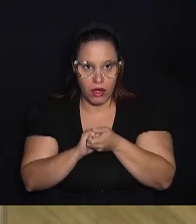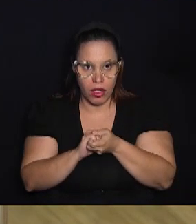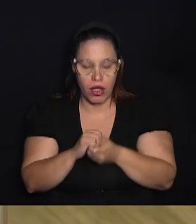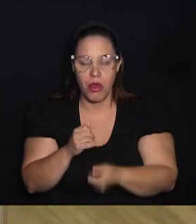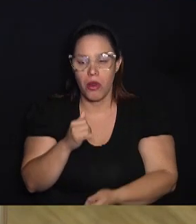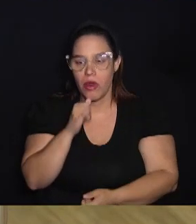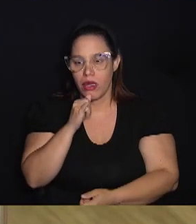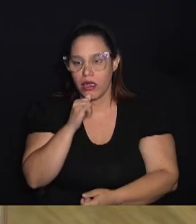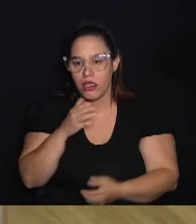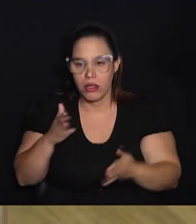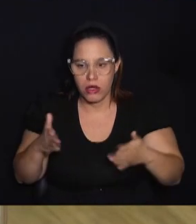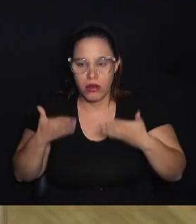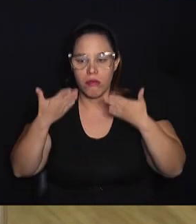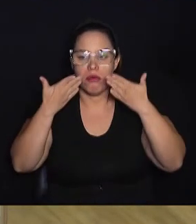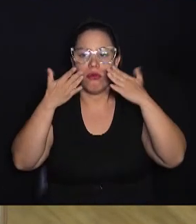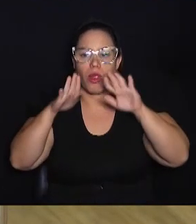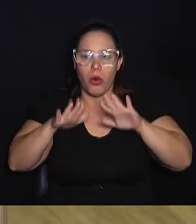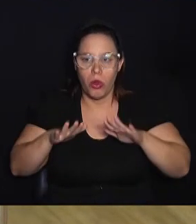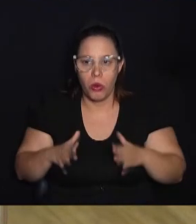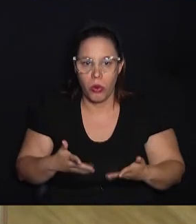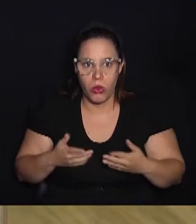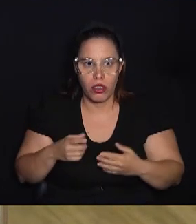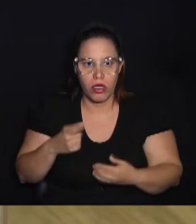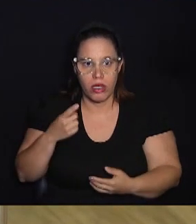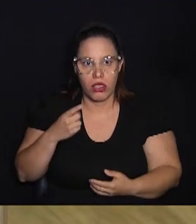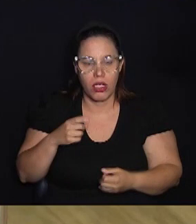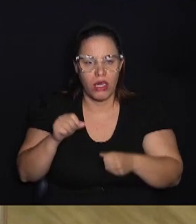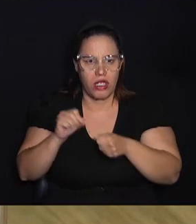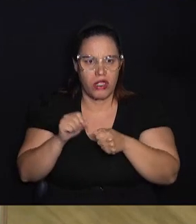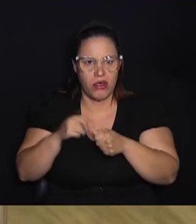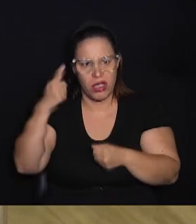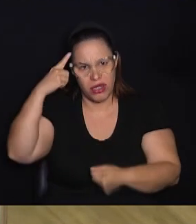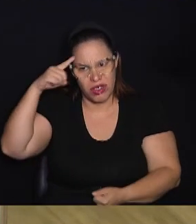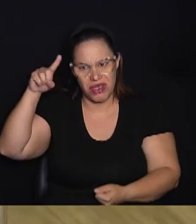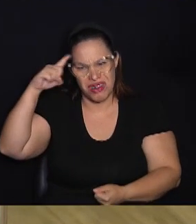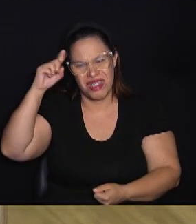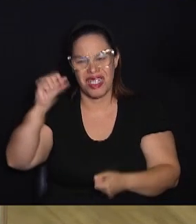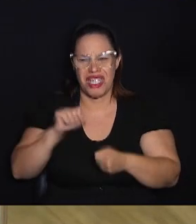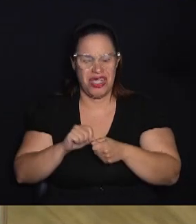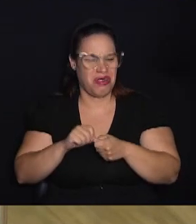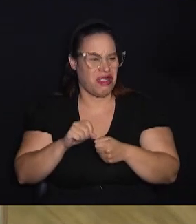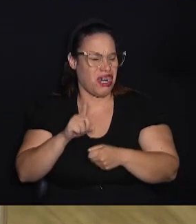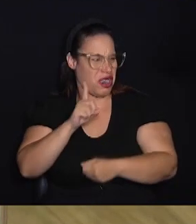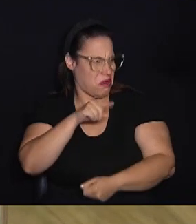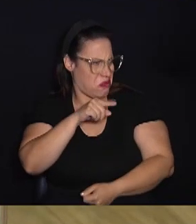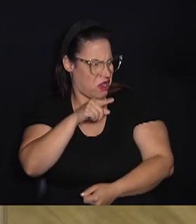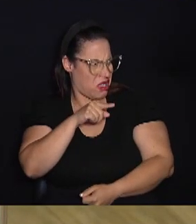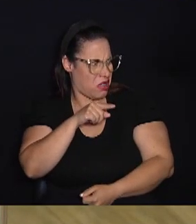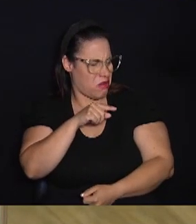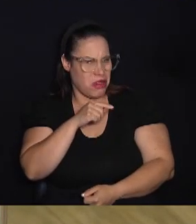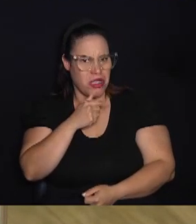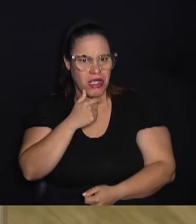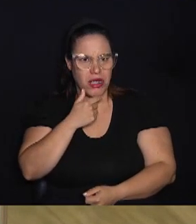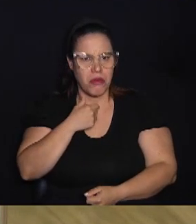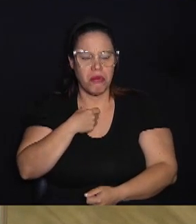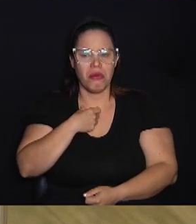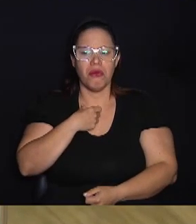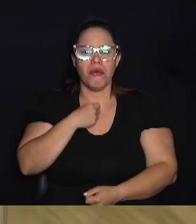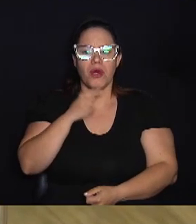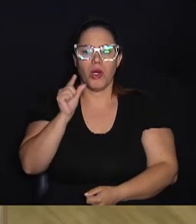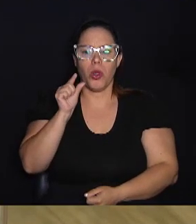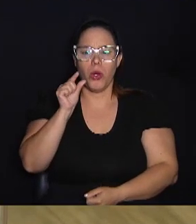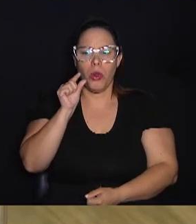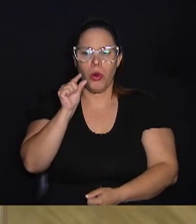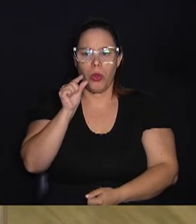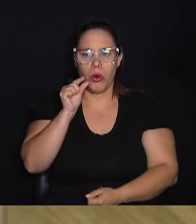respiração é algo que a gente faz todo dia mas será que a gente faz mesmo Será que a gente respira mesmo minha respiração é curtinha Qual é